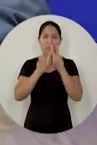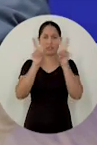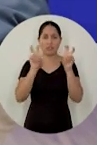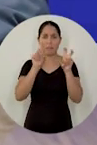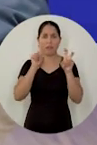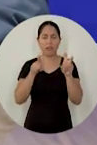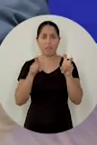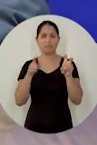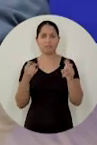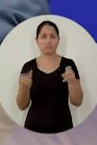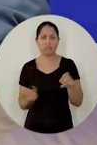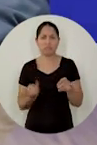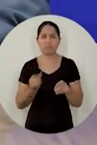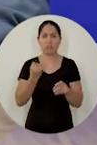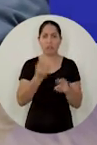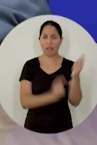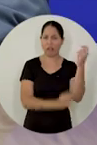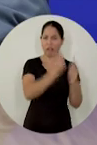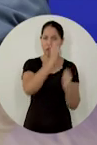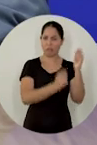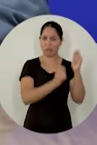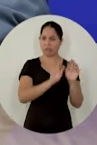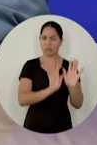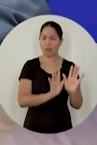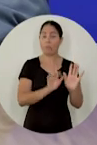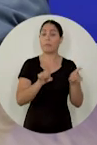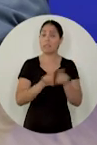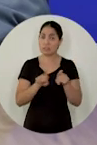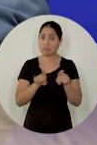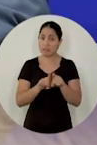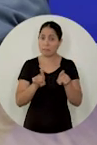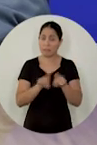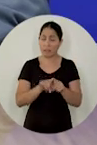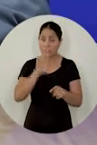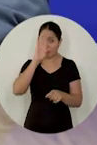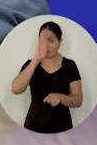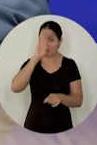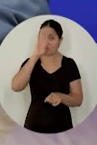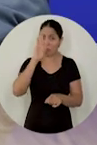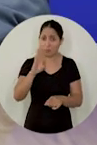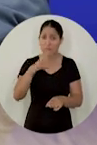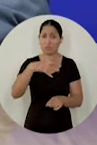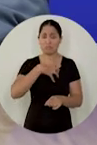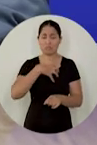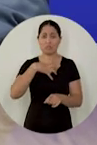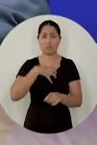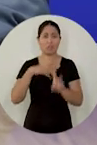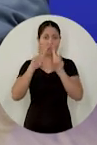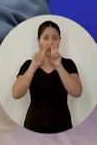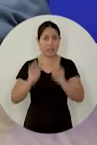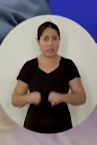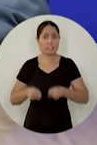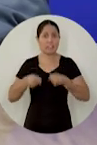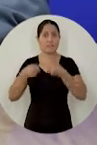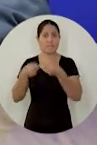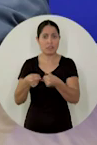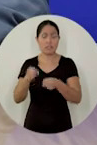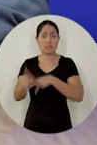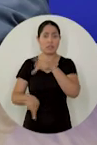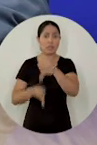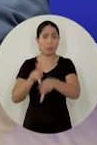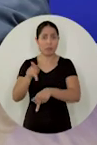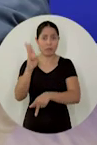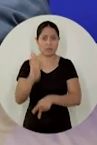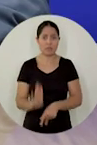só dizem respeito aos empreendimentos agroindustriais e da mineração, mas também e sobretudo devem tratar sobre a